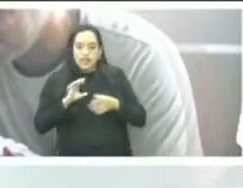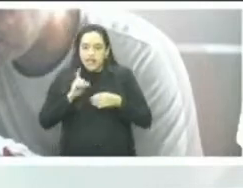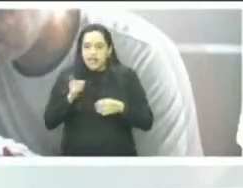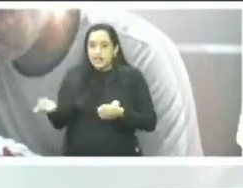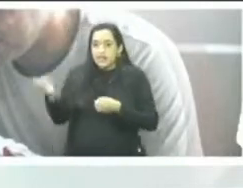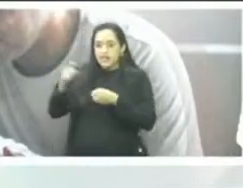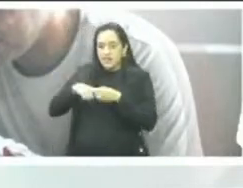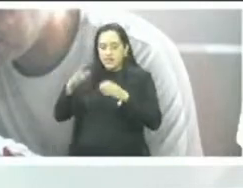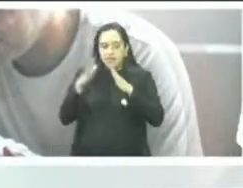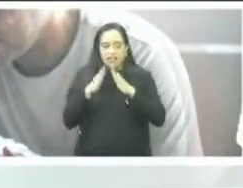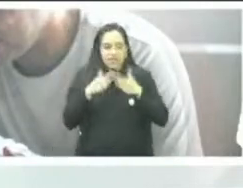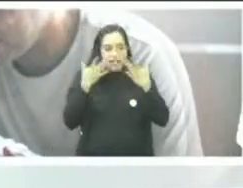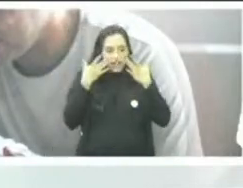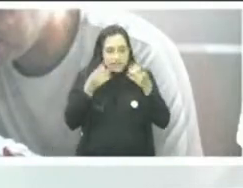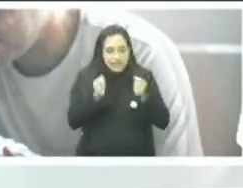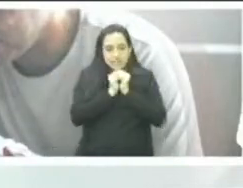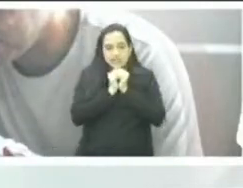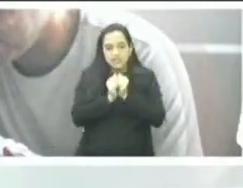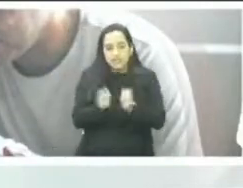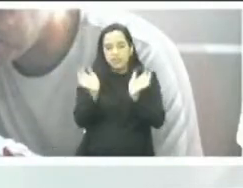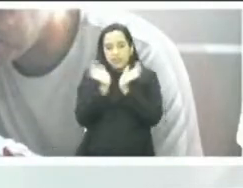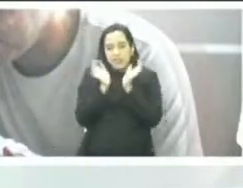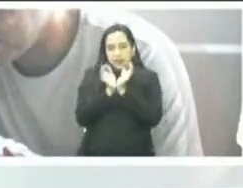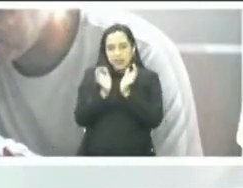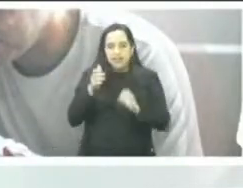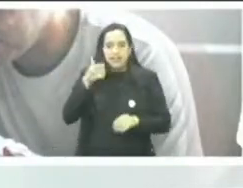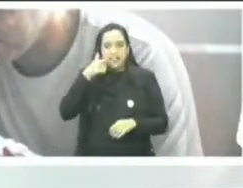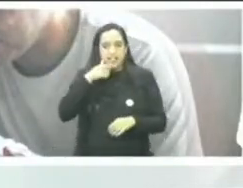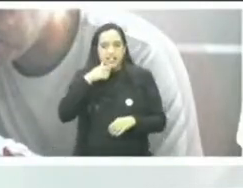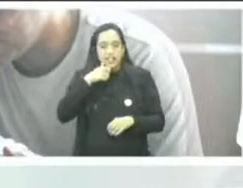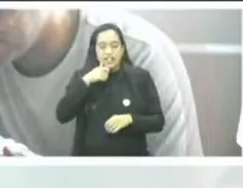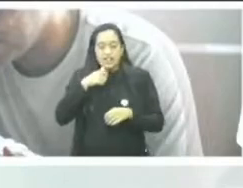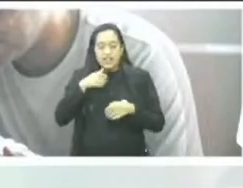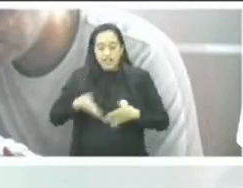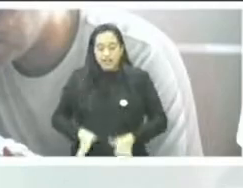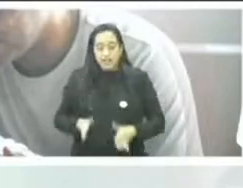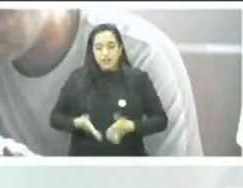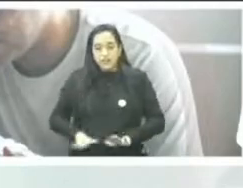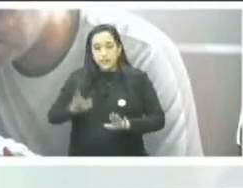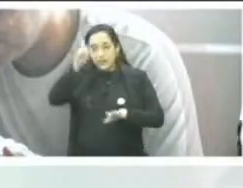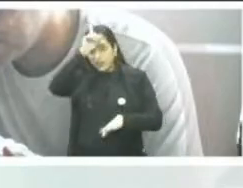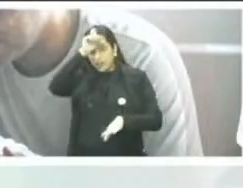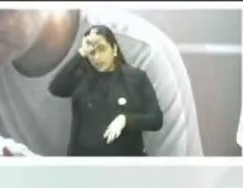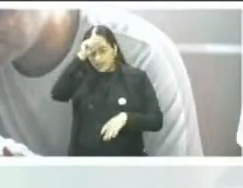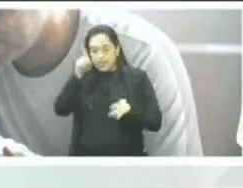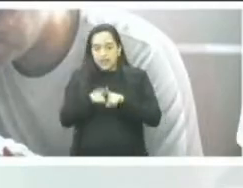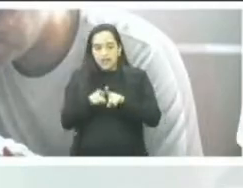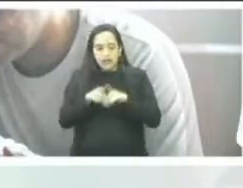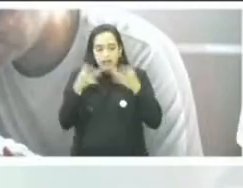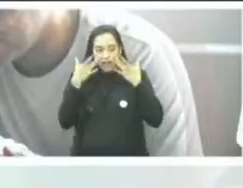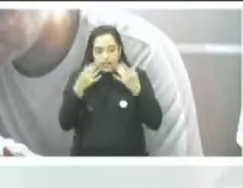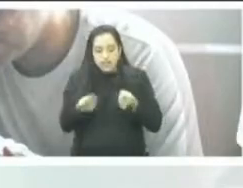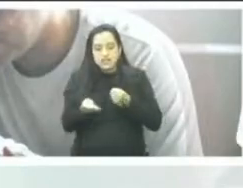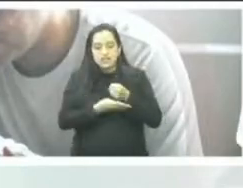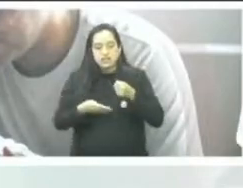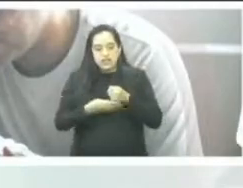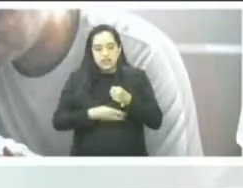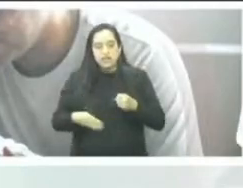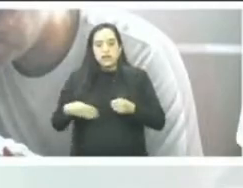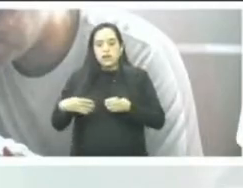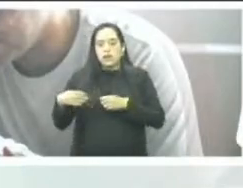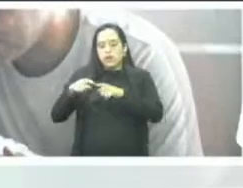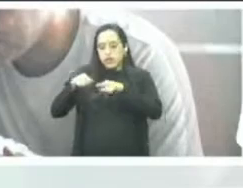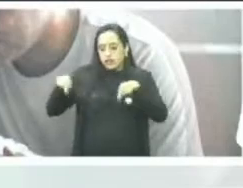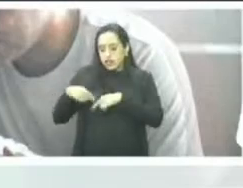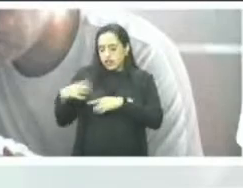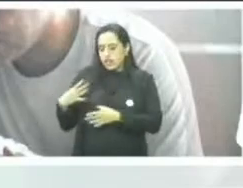a alta acompanhada pela equipe da maternidade de referência, também pela atenção primária, pelos bancos de leite. E, no